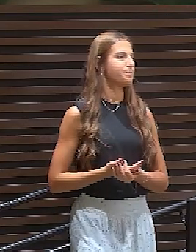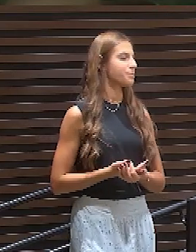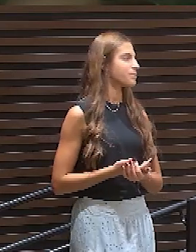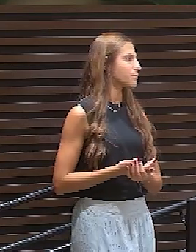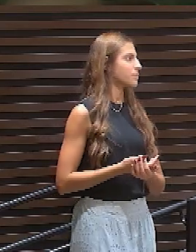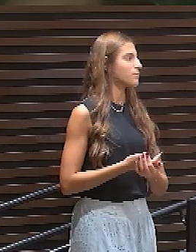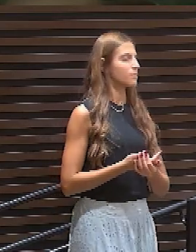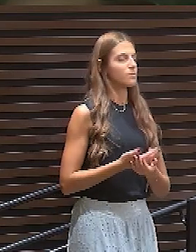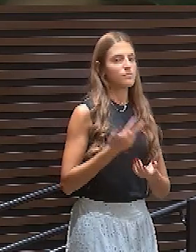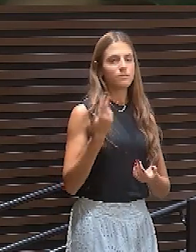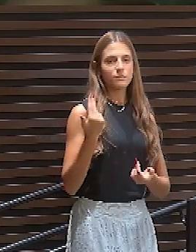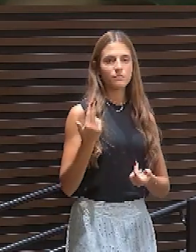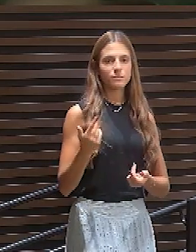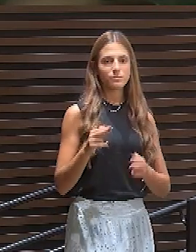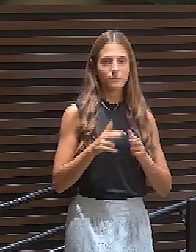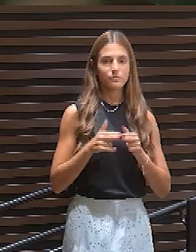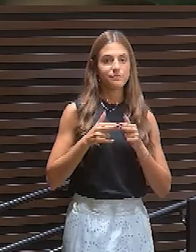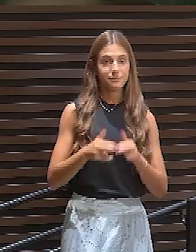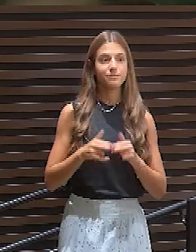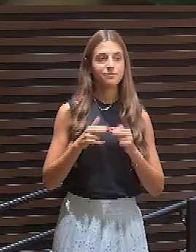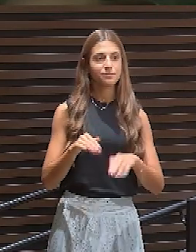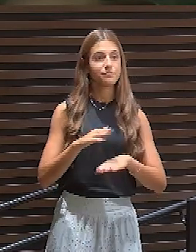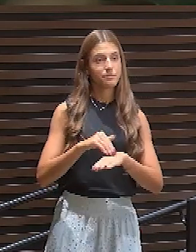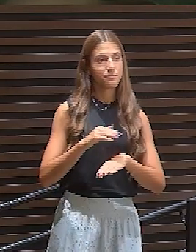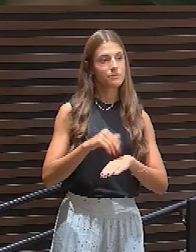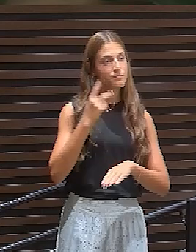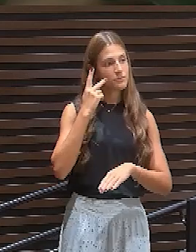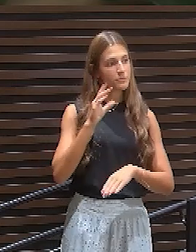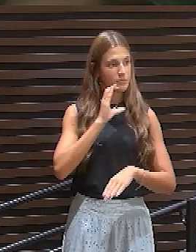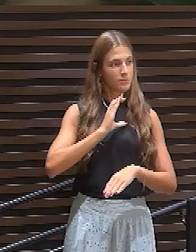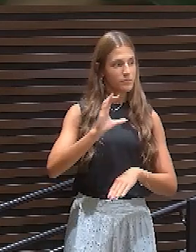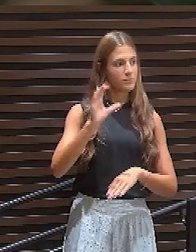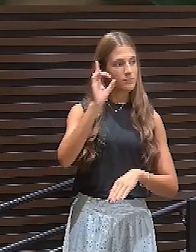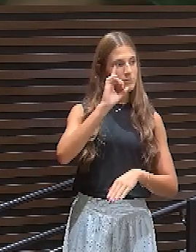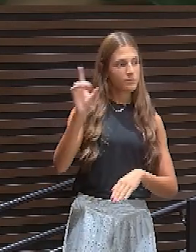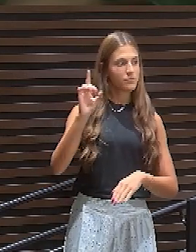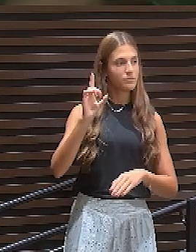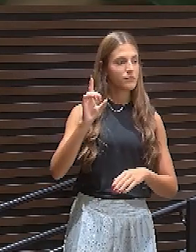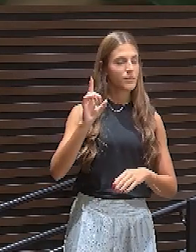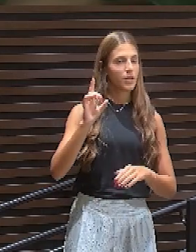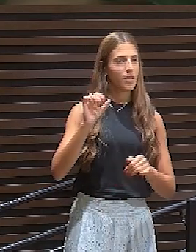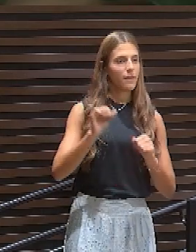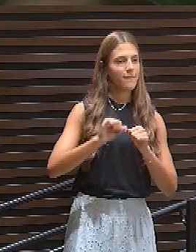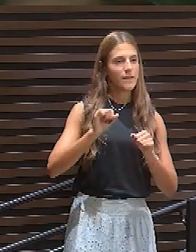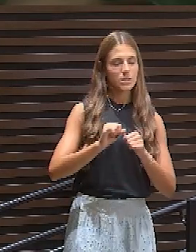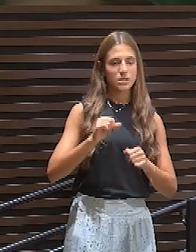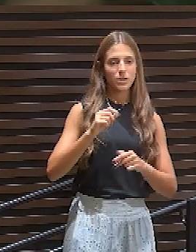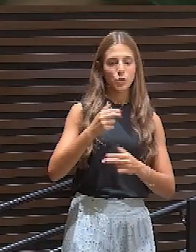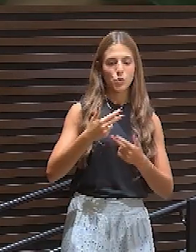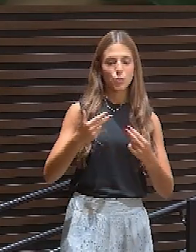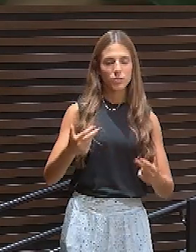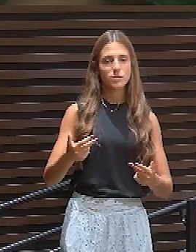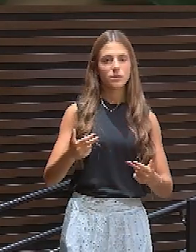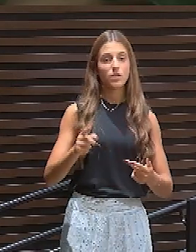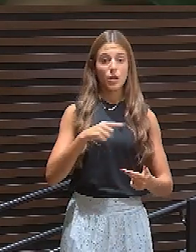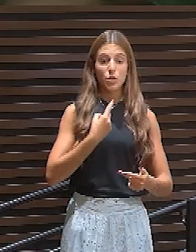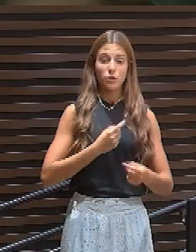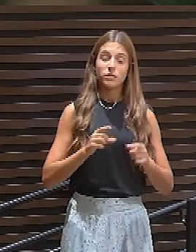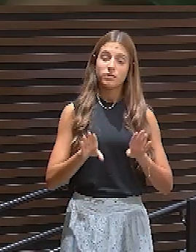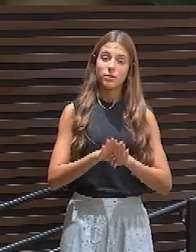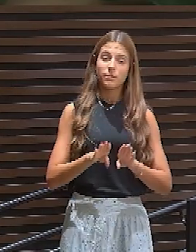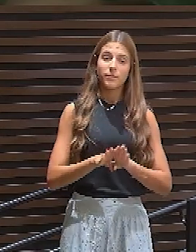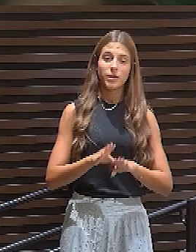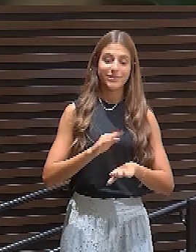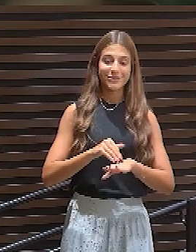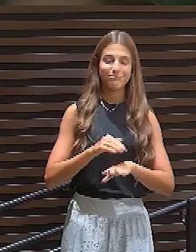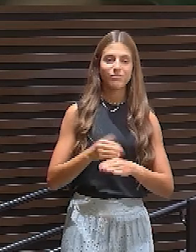Assim como Noé foi chamado a confiar em Deus e a agir, também nós somos chamados hoje